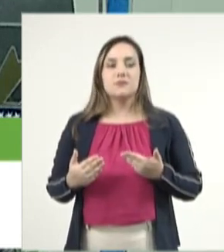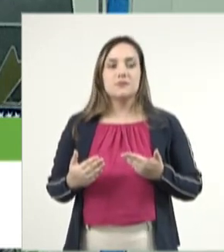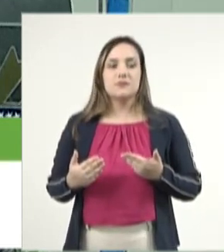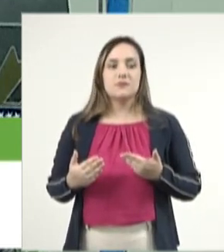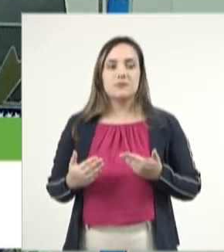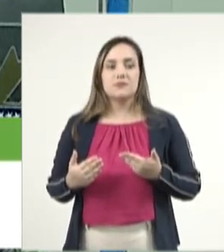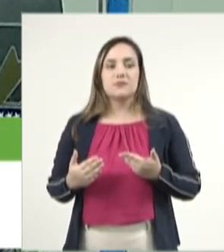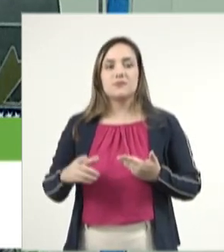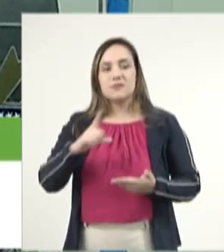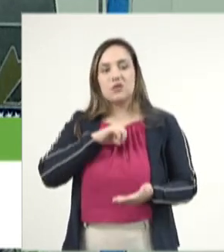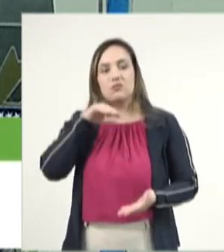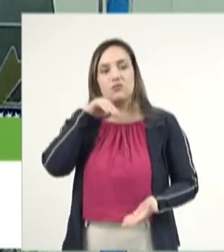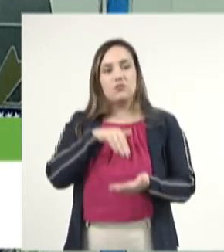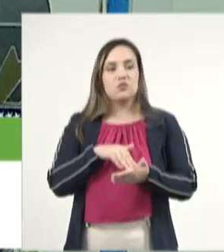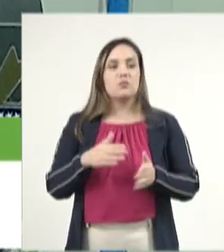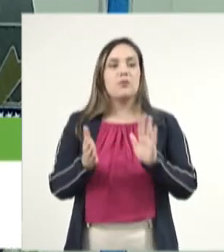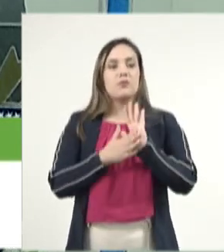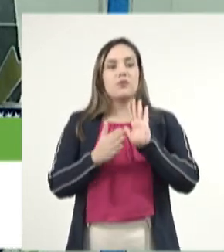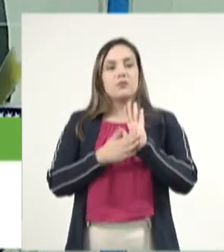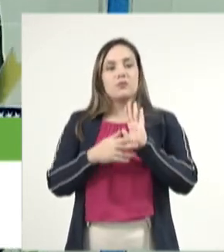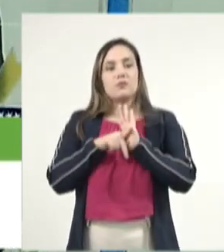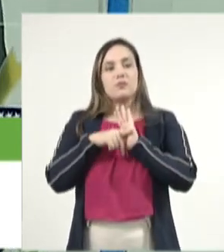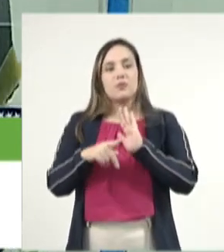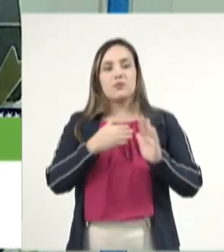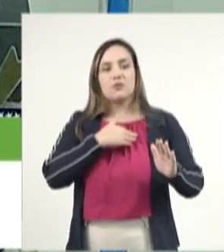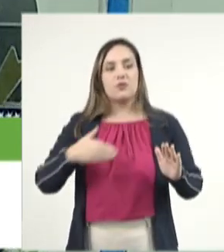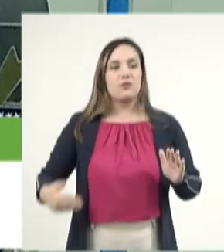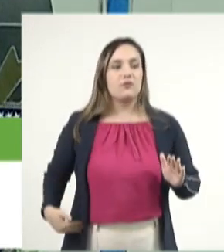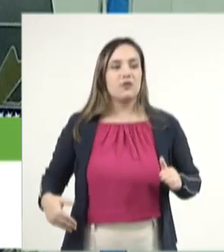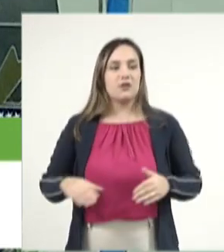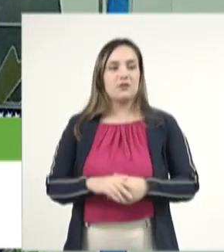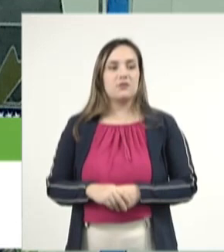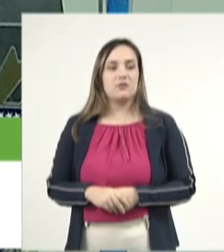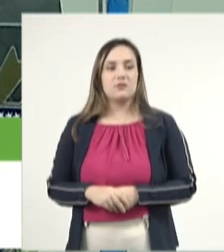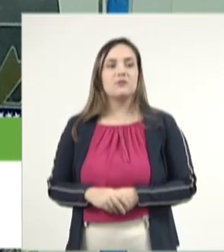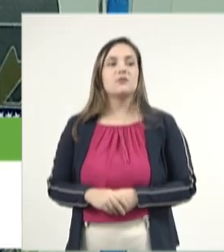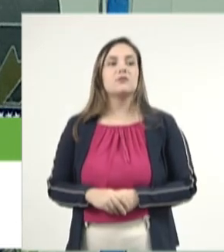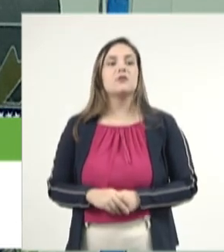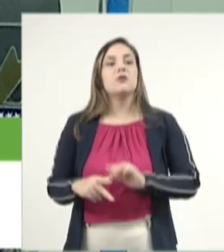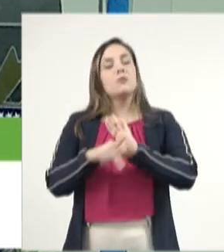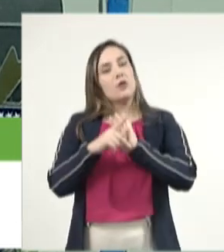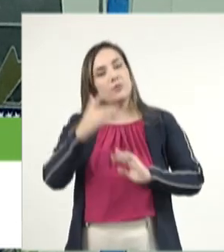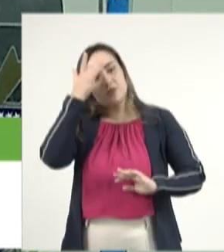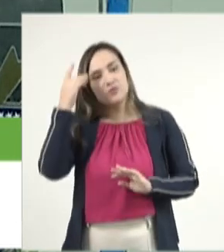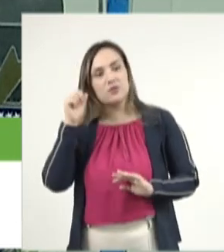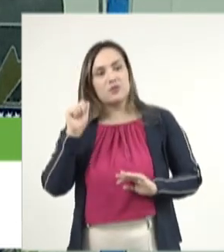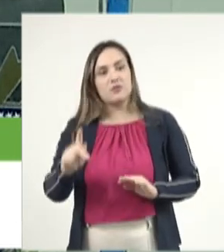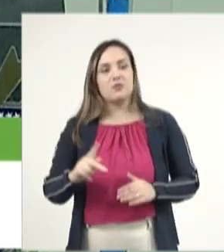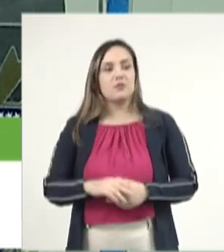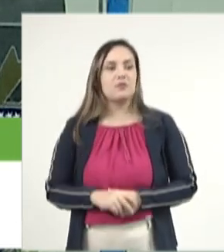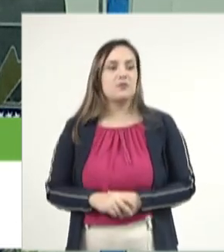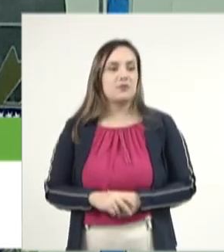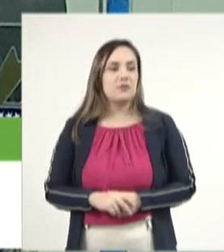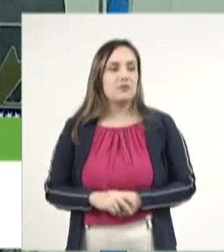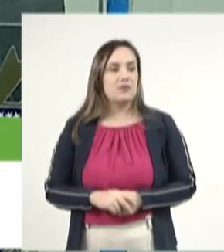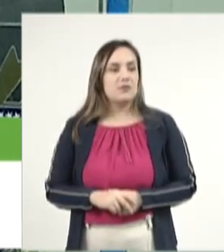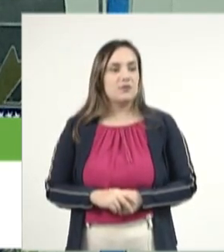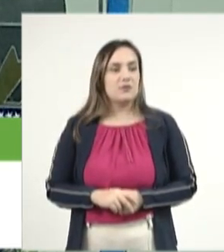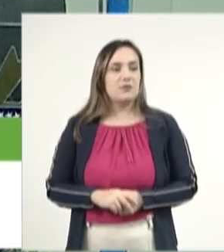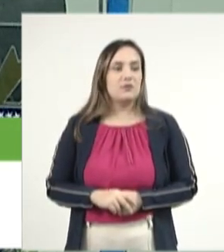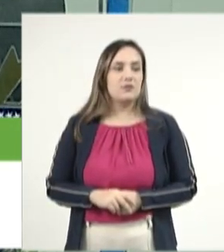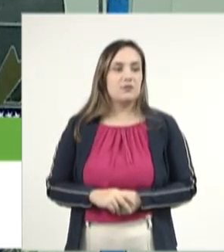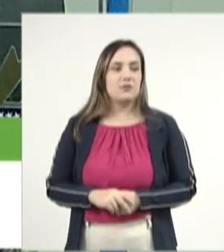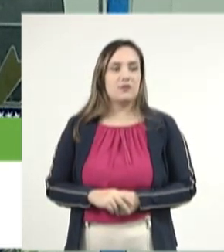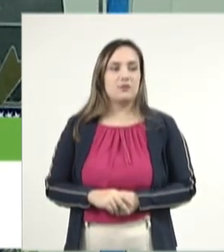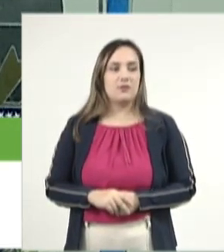última proposta apresentada pelo governo do estado sobre a questão dos aposentados. Mais uma vez, os representantes desse setor, vários